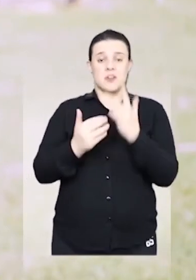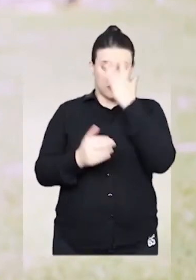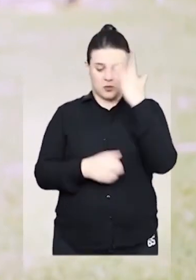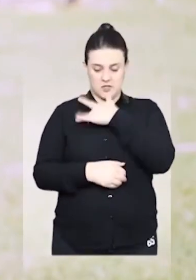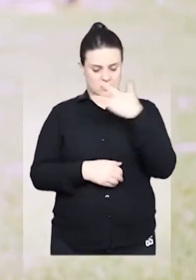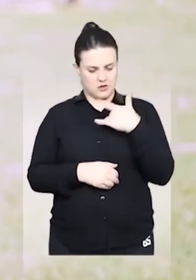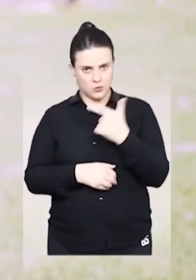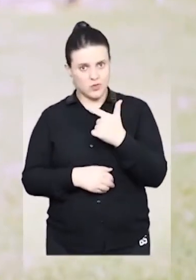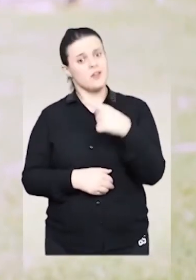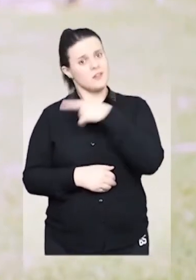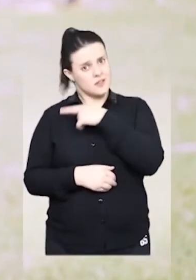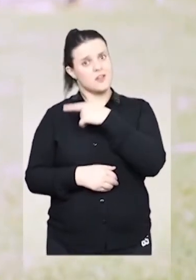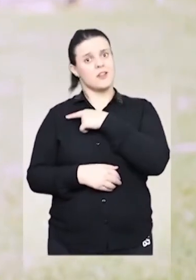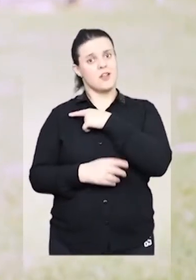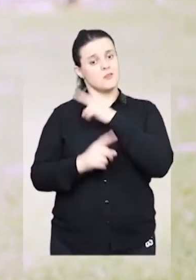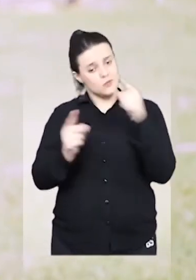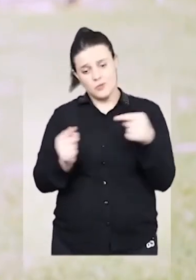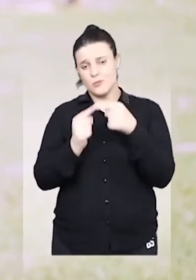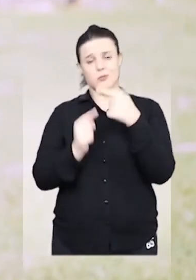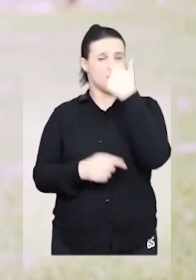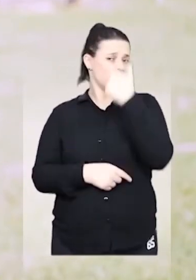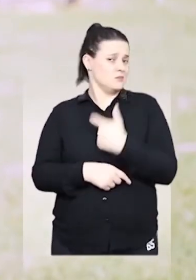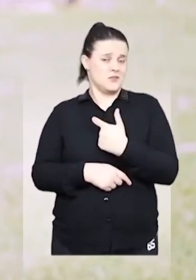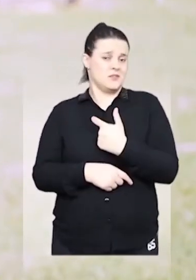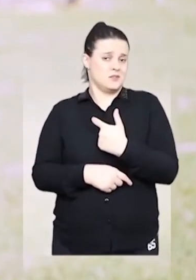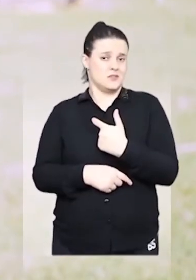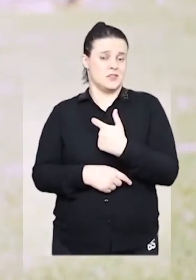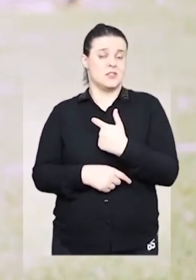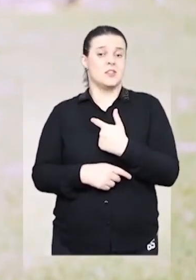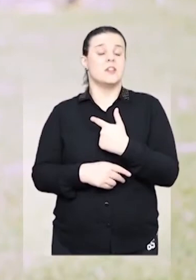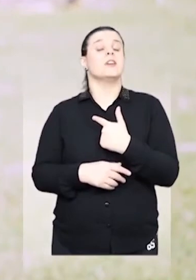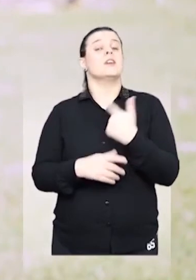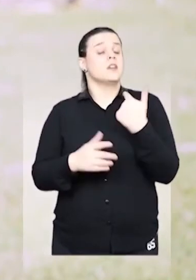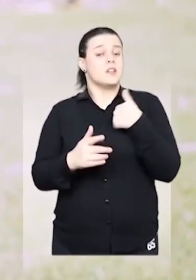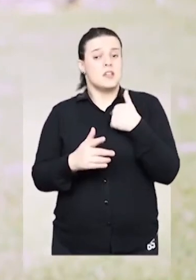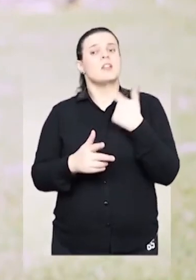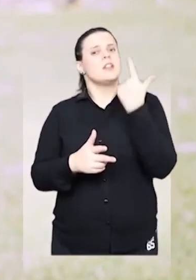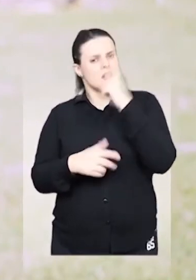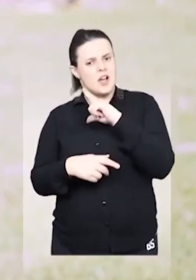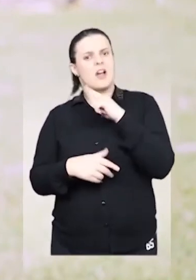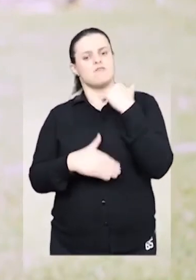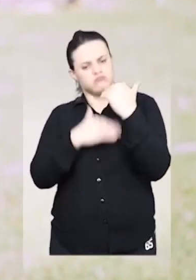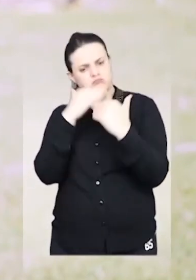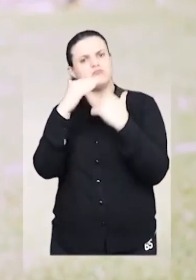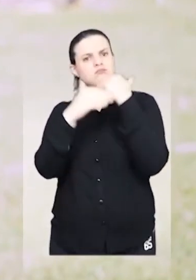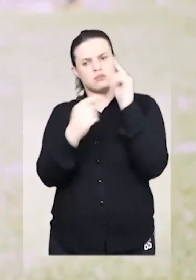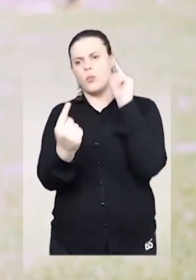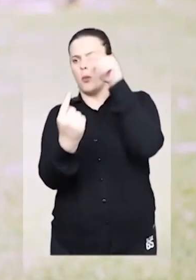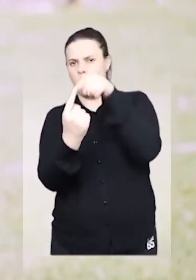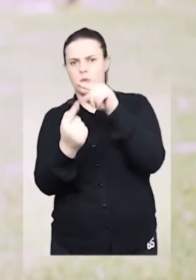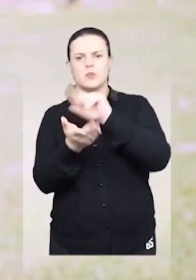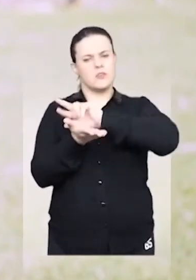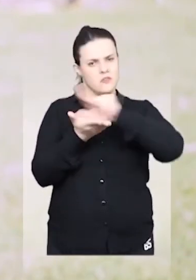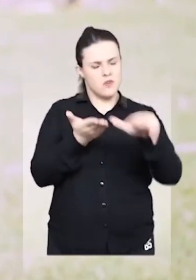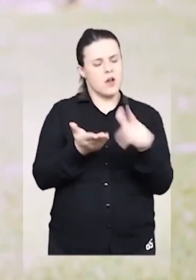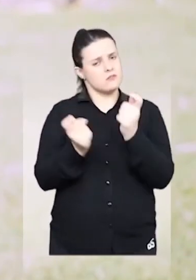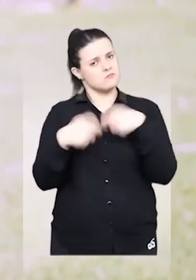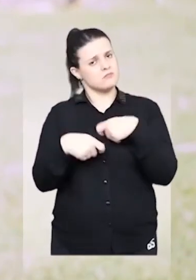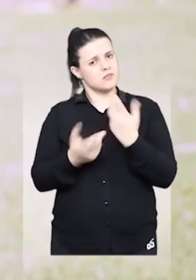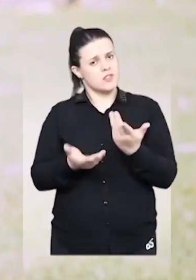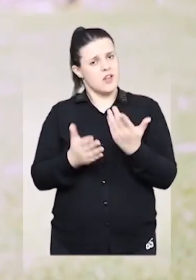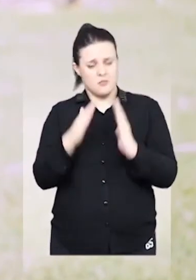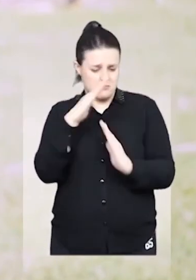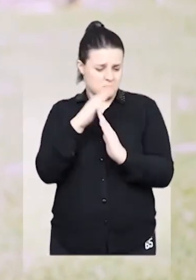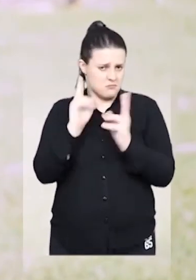não está saudável. Na realidade, faz parte dela e ela pode, sim, atingir metas e vários objetivos